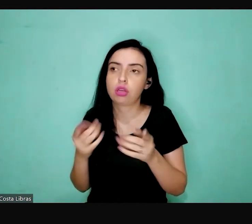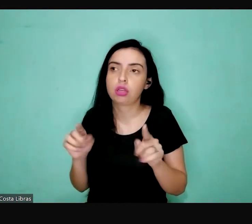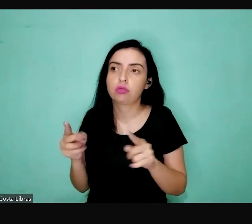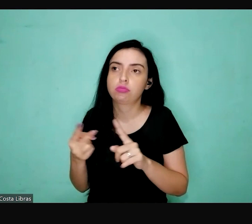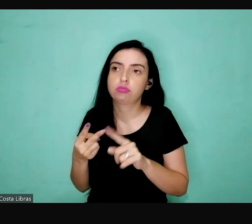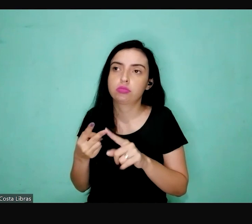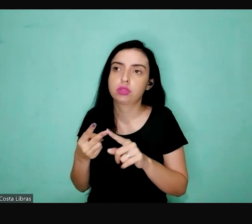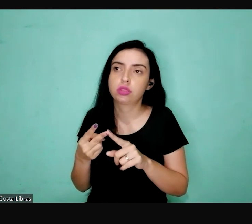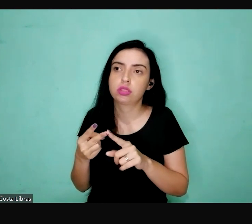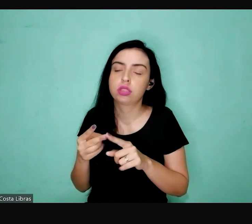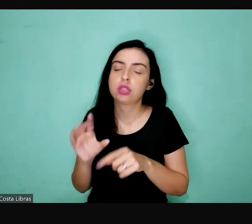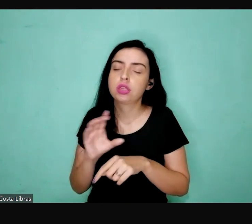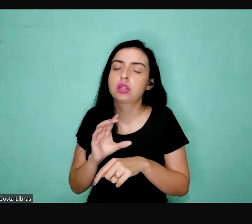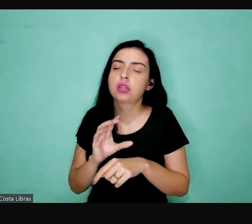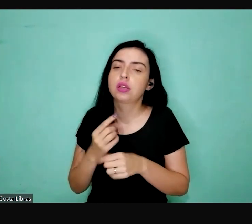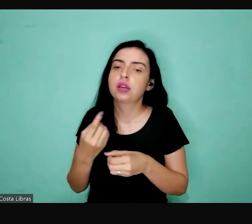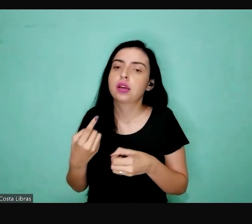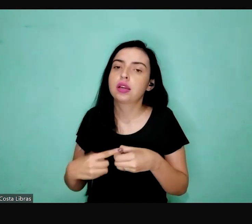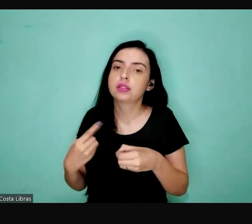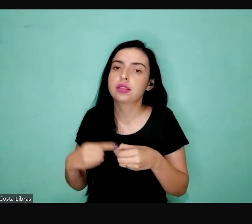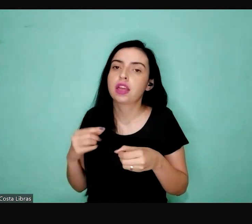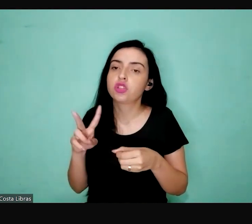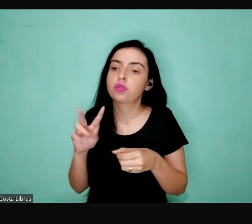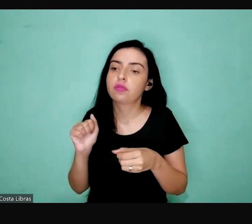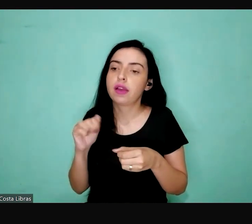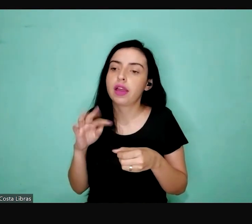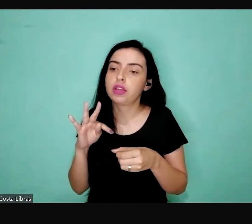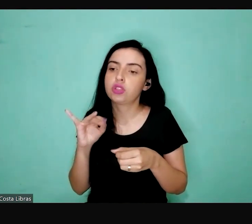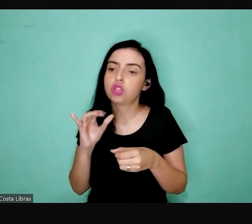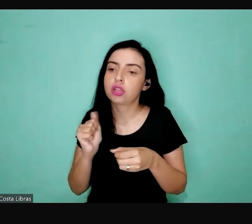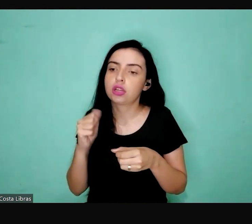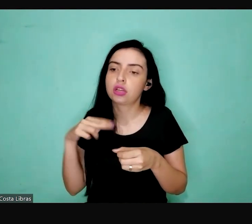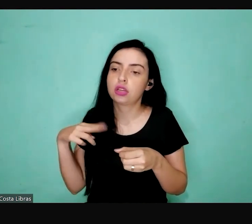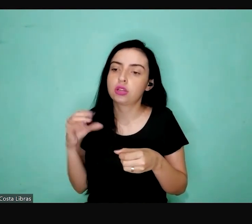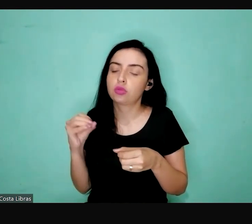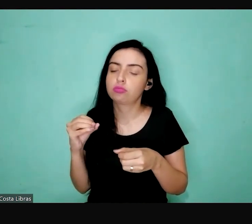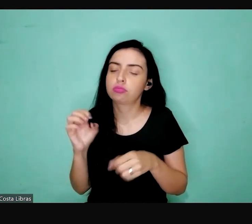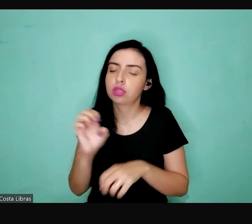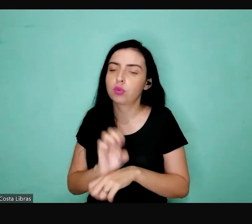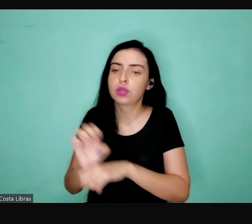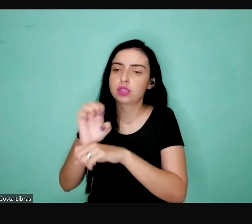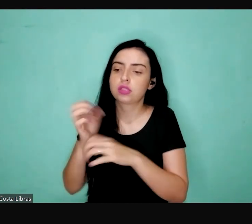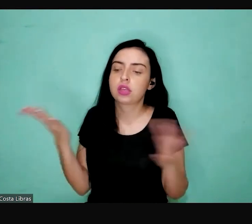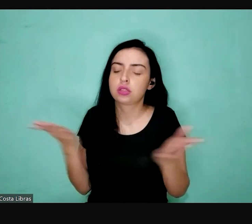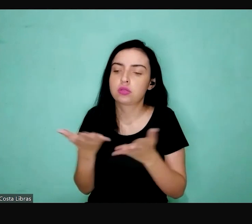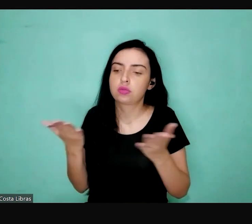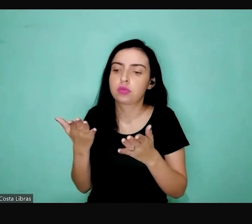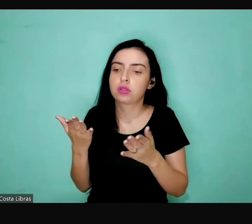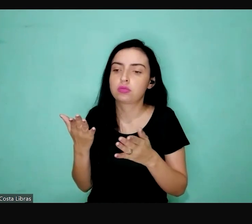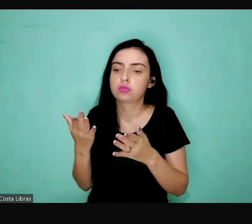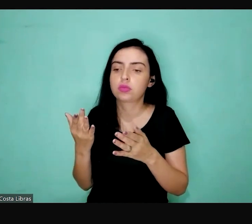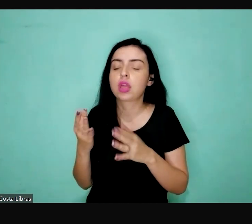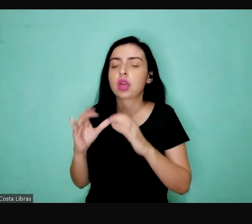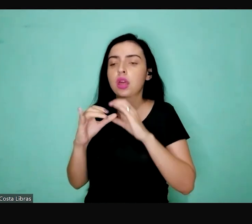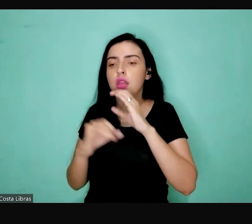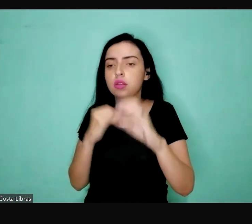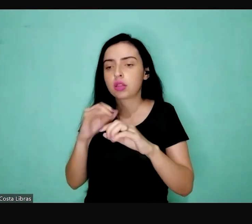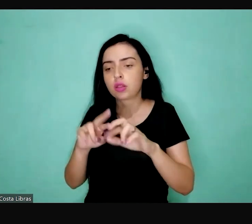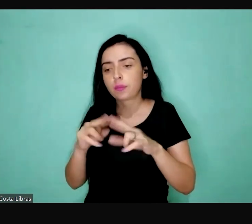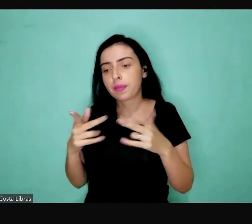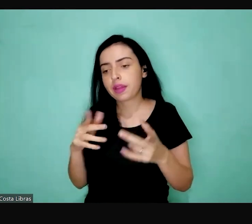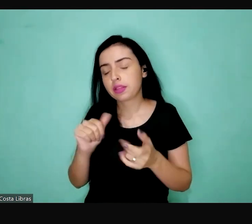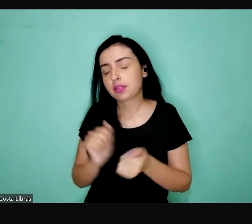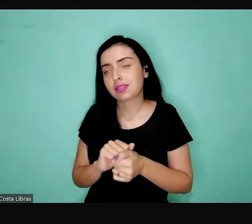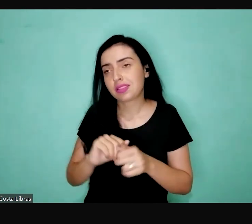cidade do Vaticano, que é naturalmente um Estado da comunidade internacional, mas muito diferente, então também